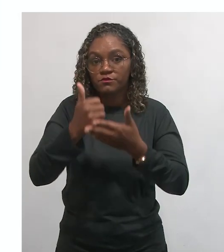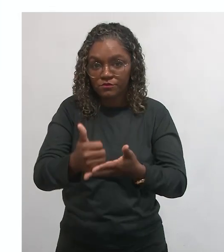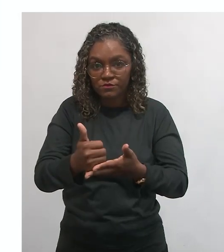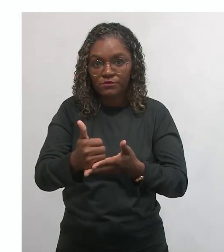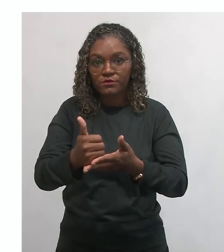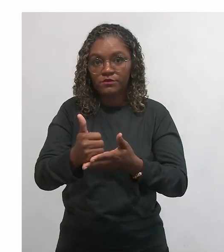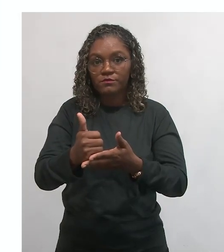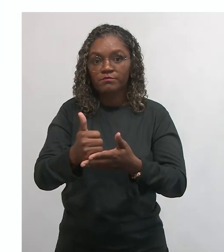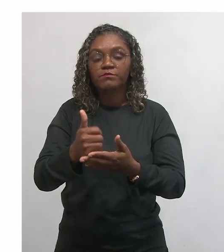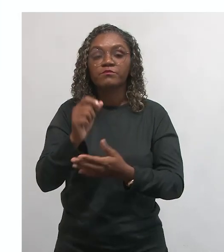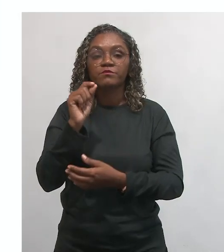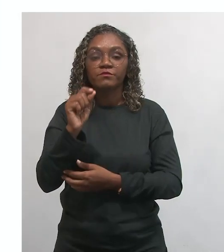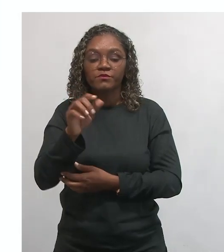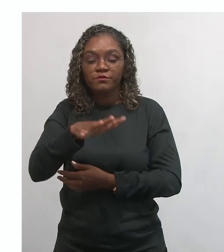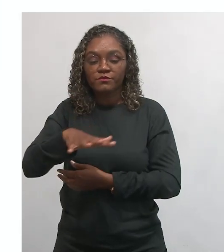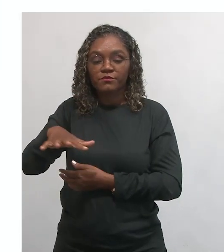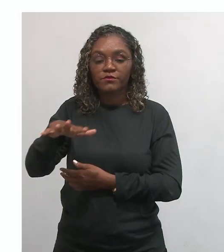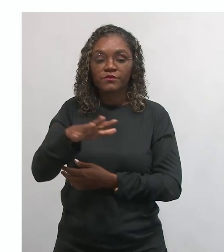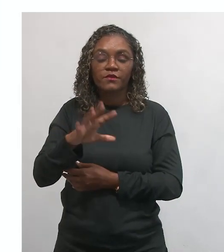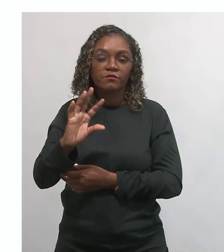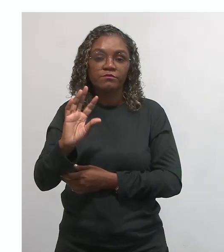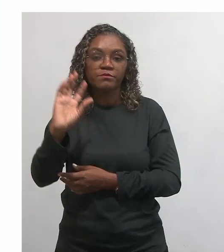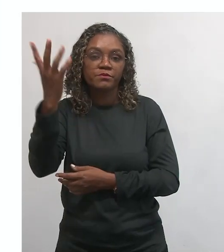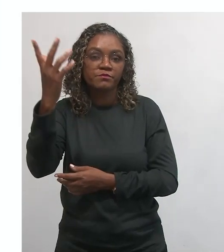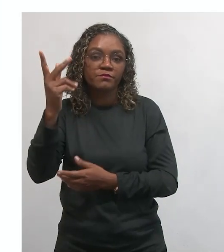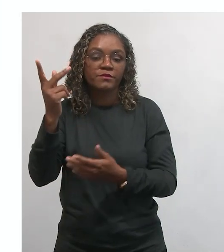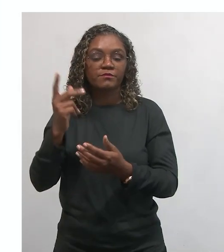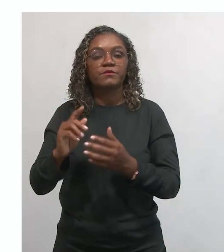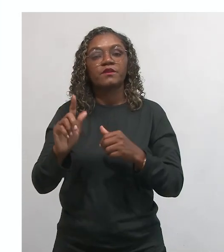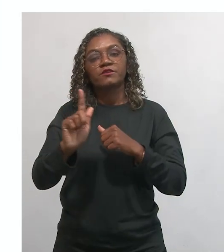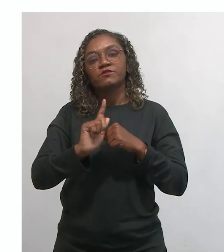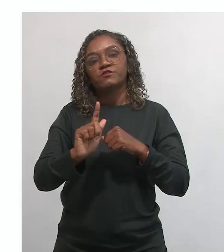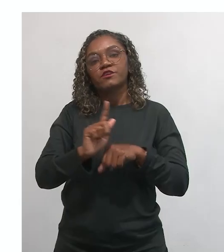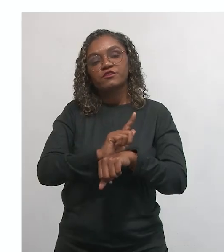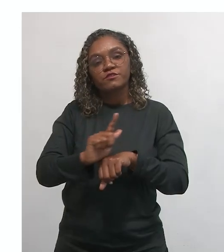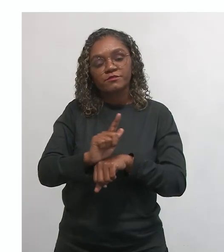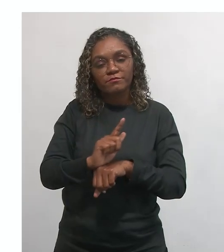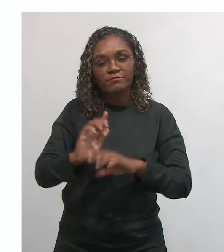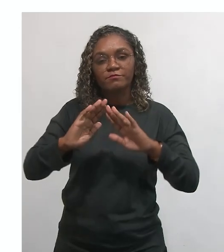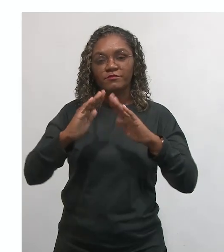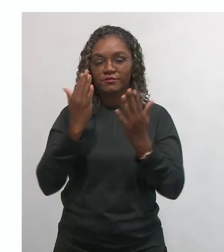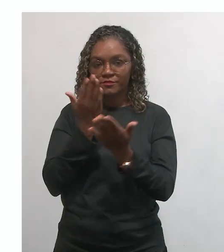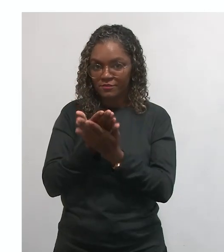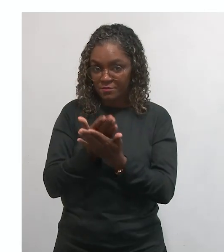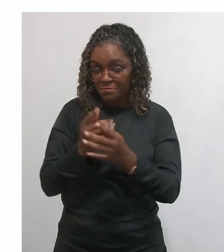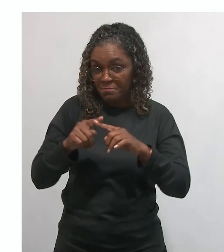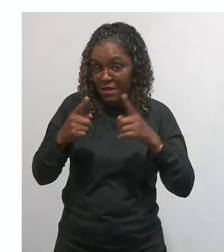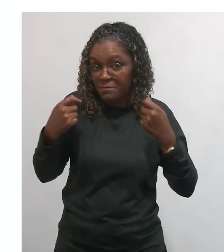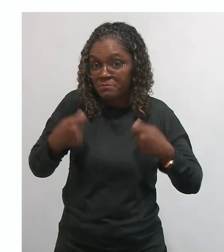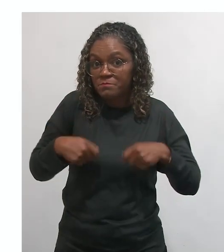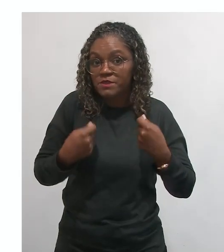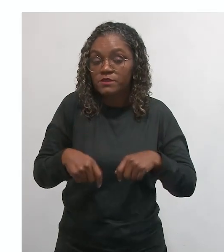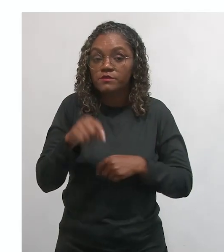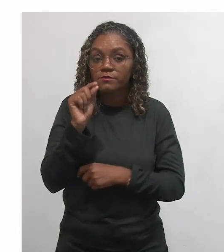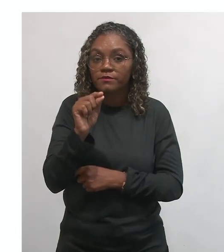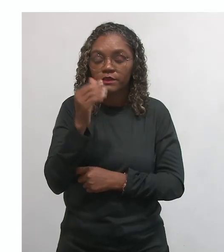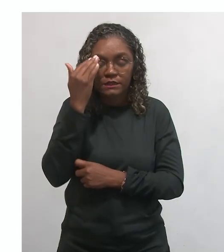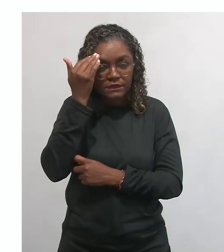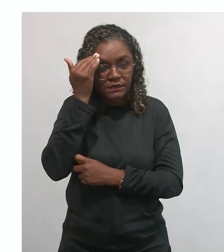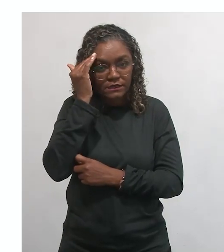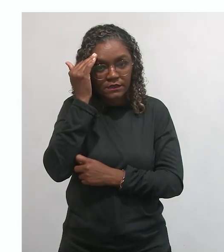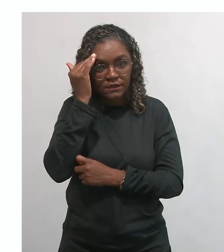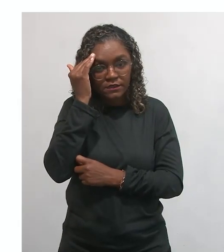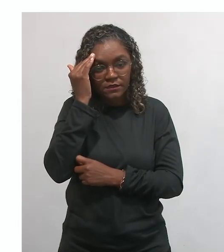contribui significativamente para que aconteça a gestão escolar. Mas para isso é necessário